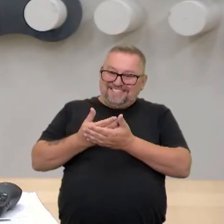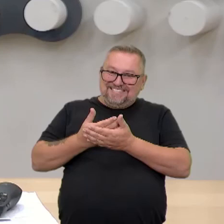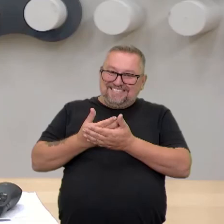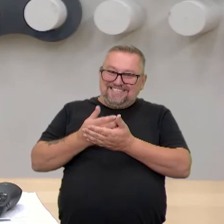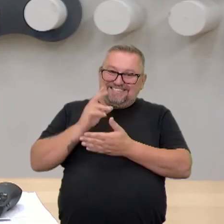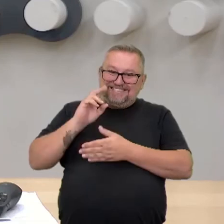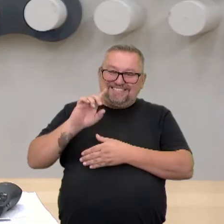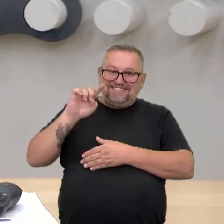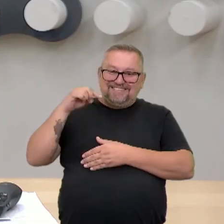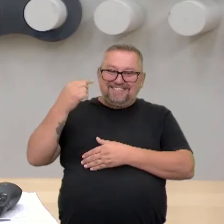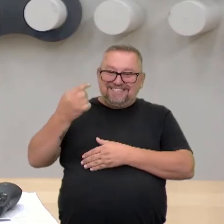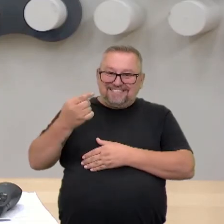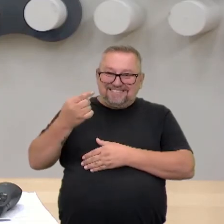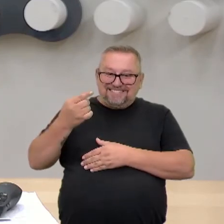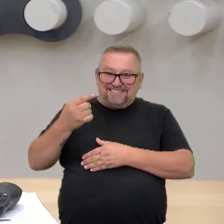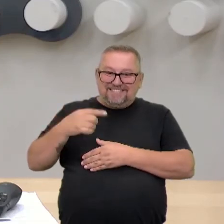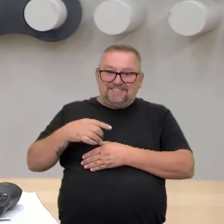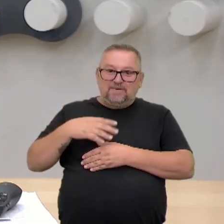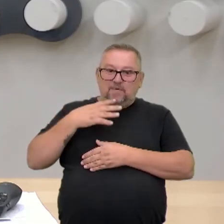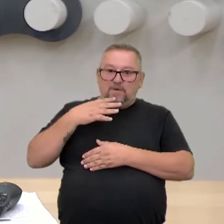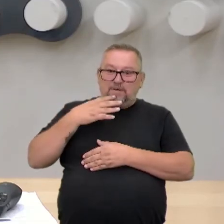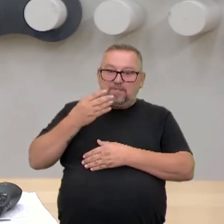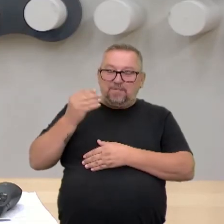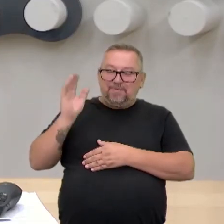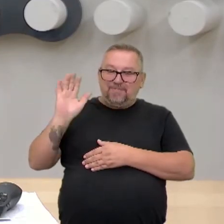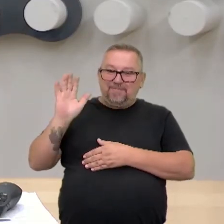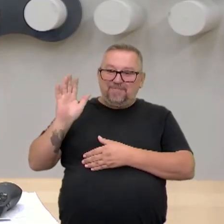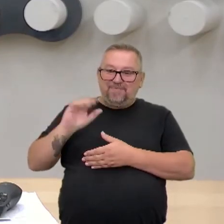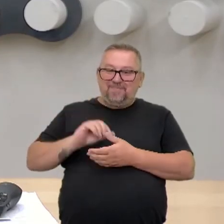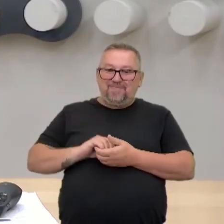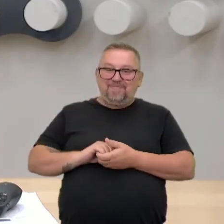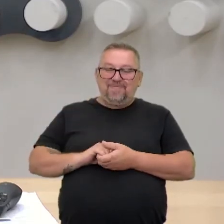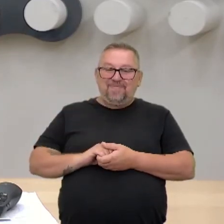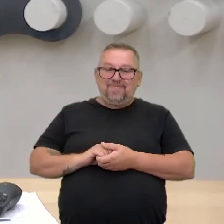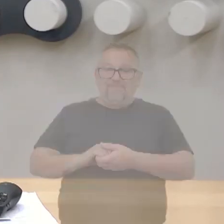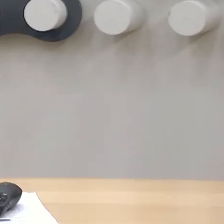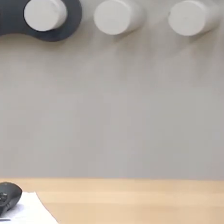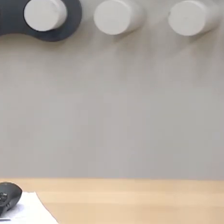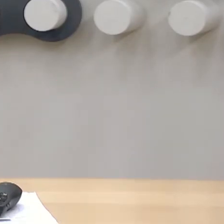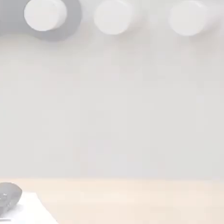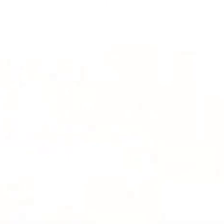a gente se encontra em breve cuidem-se muito tchau tchau